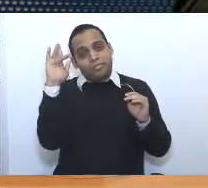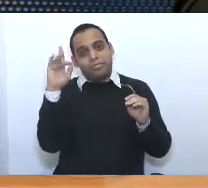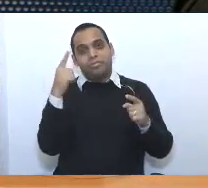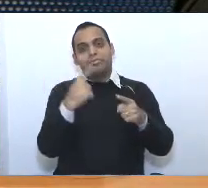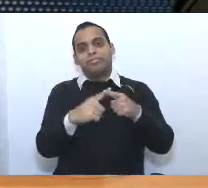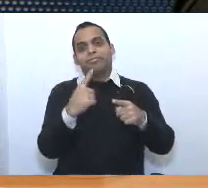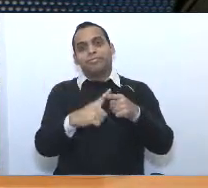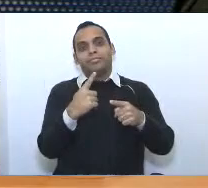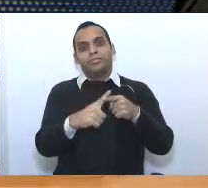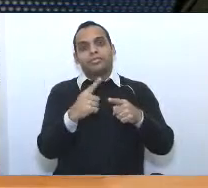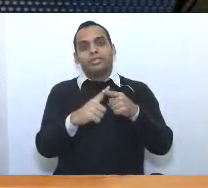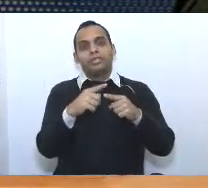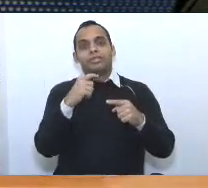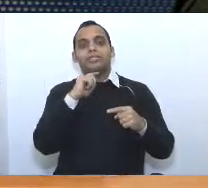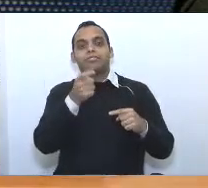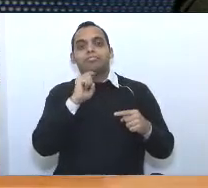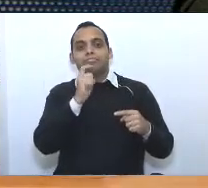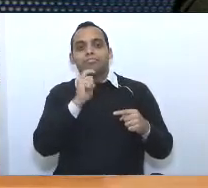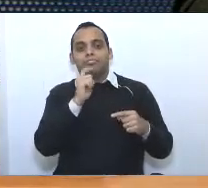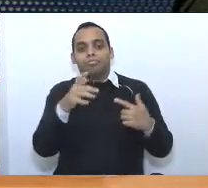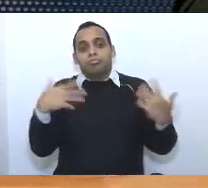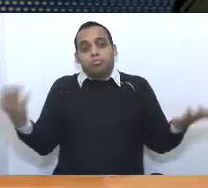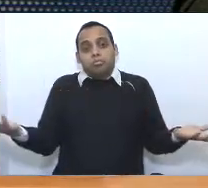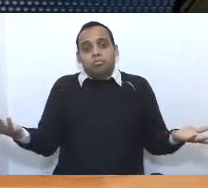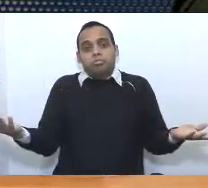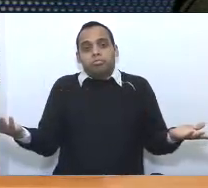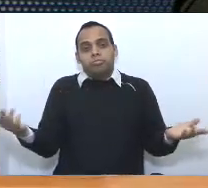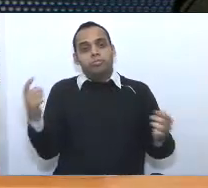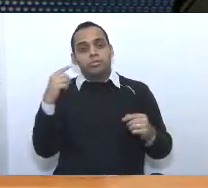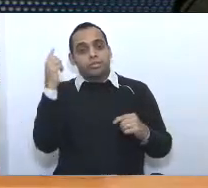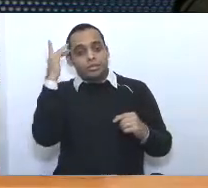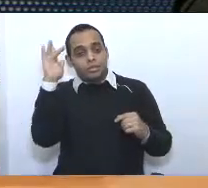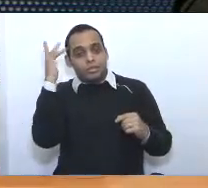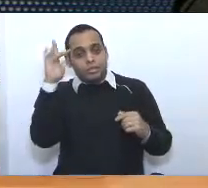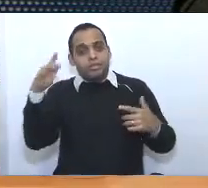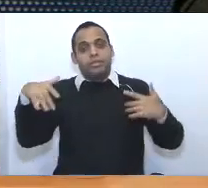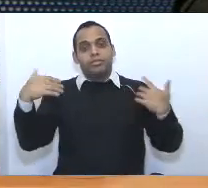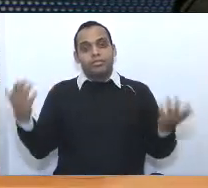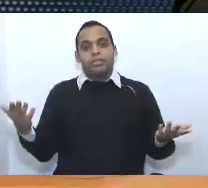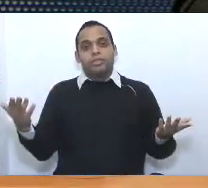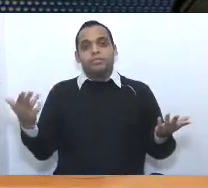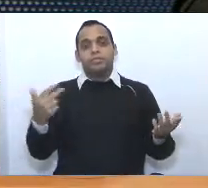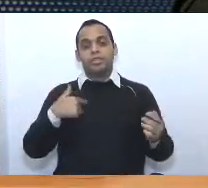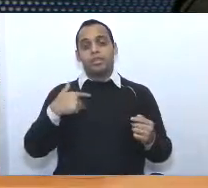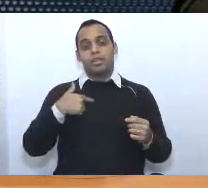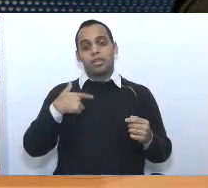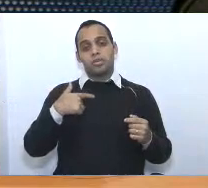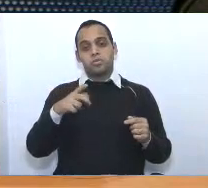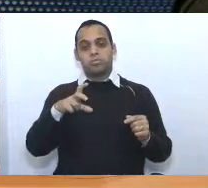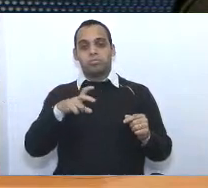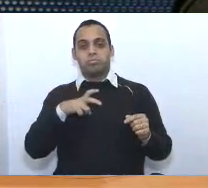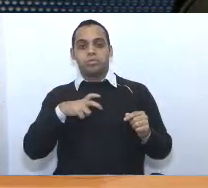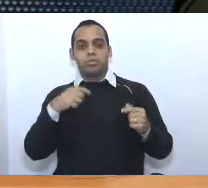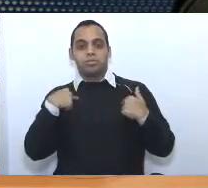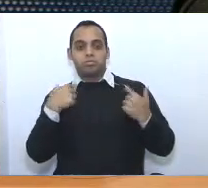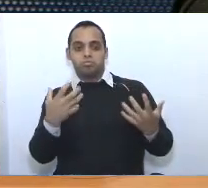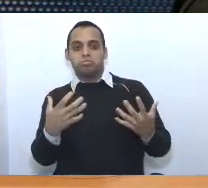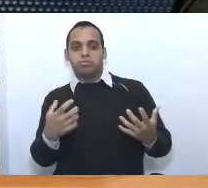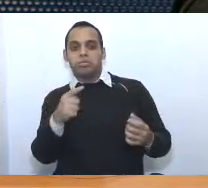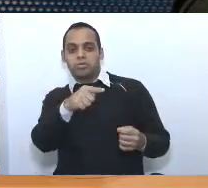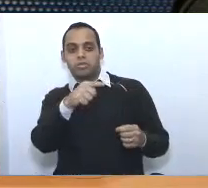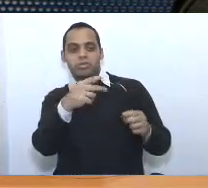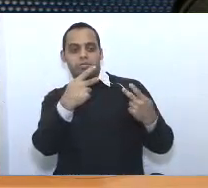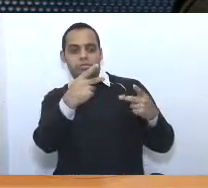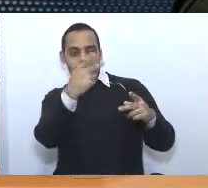tentassem conseguir, mas me coloco também à sua disposição para levantar e ficar também à sua disposição para fazer o que for